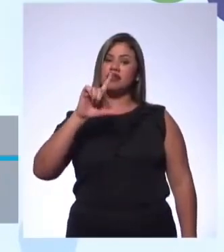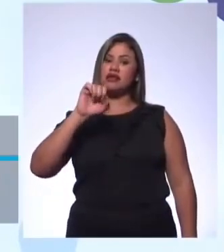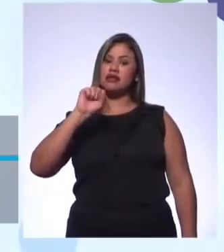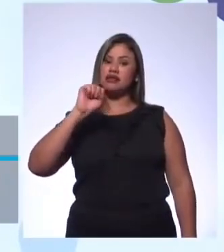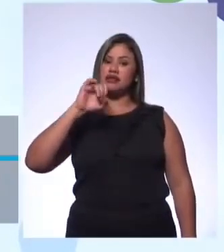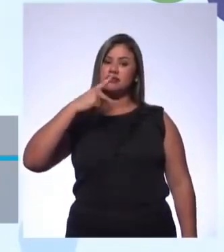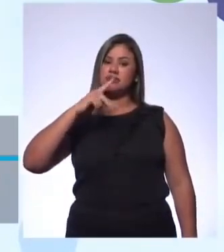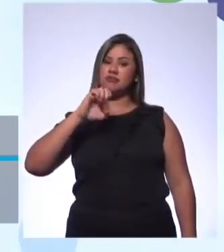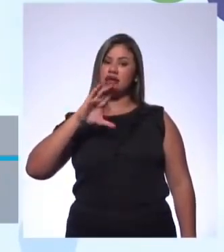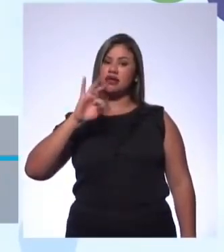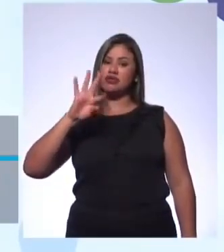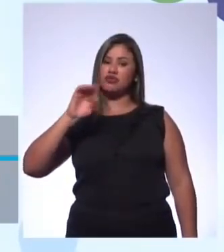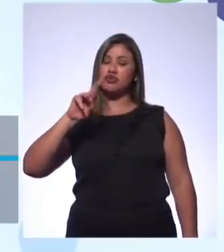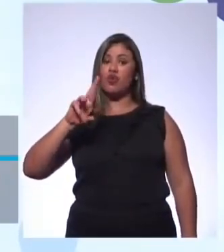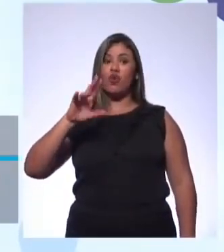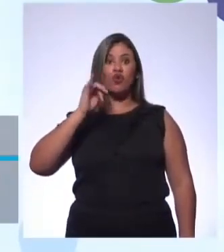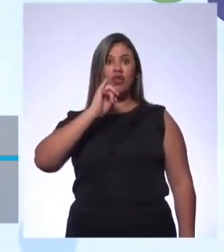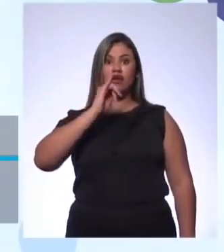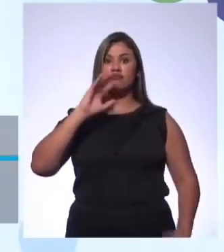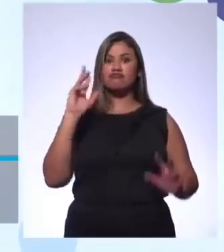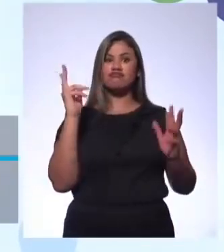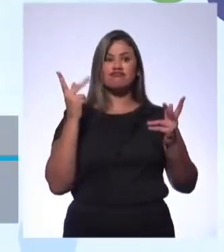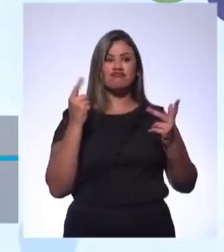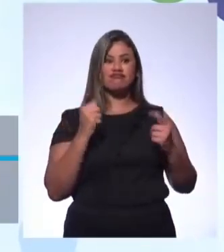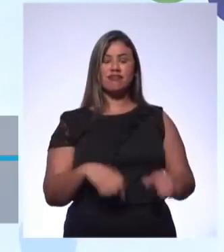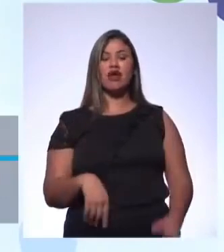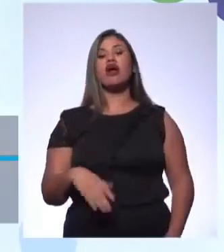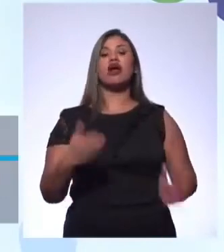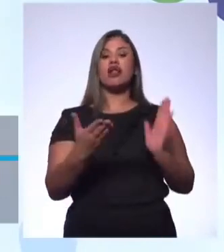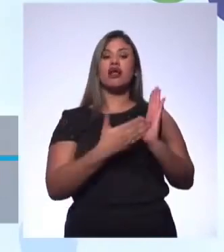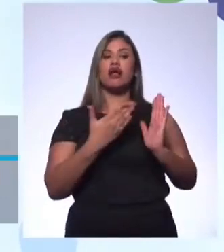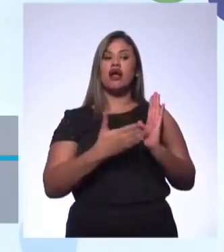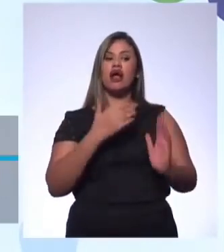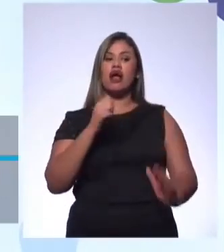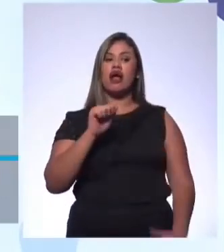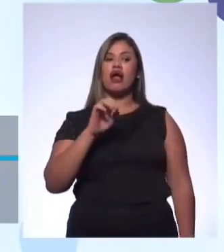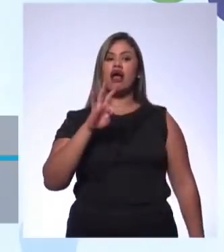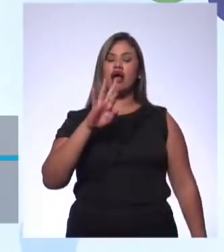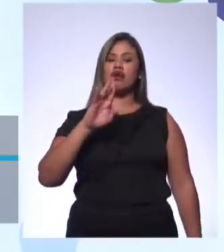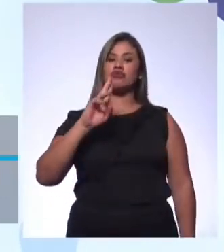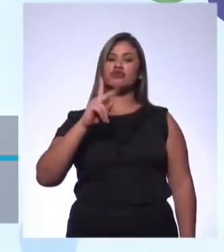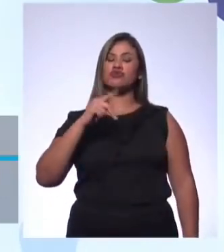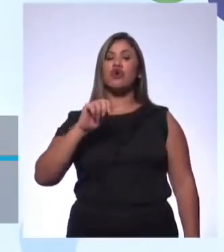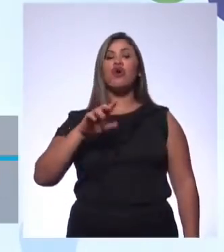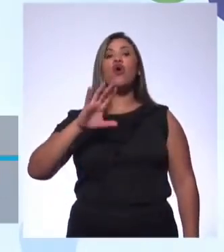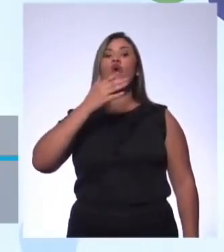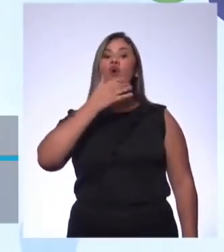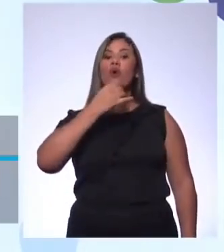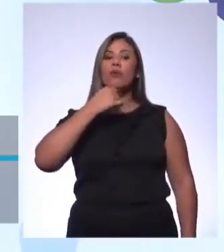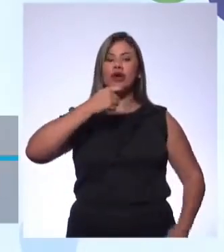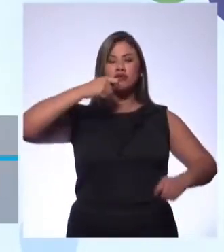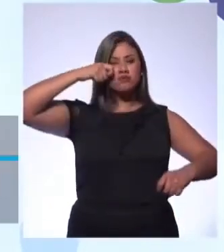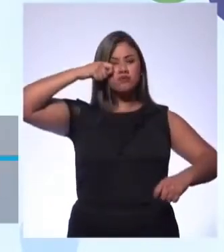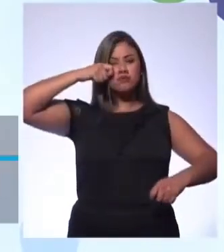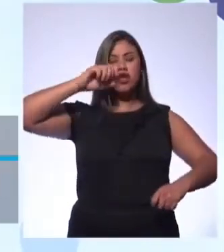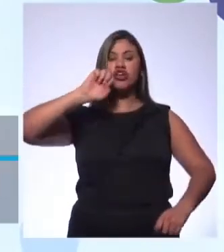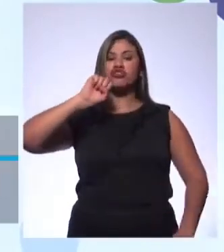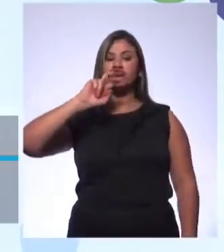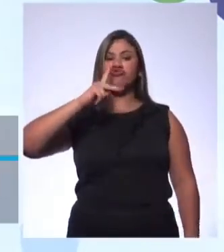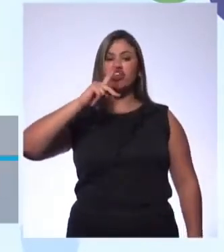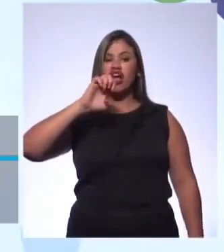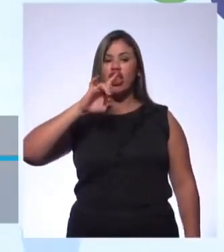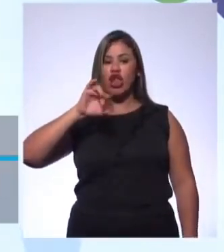algo maravilhoso. Em livros do Arthur Conan Doyle, lá, o Sherlock Holmes, o personagem é sensacional. Então, a ideia é a